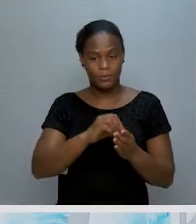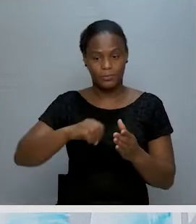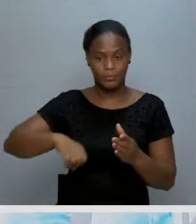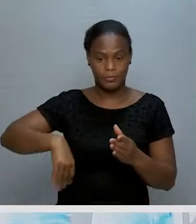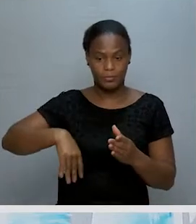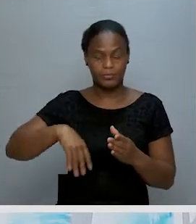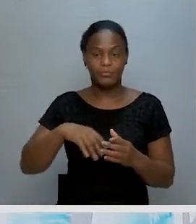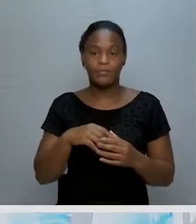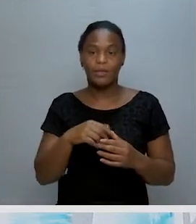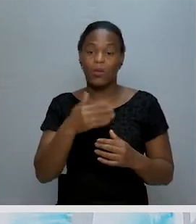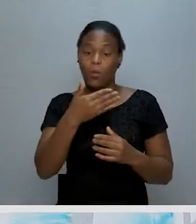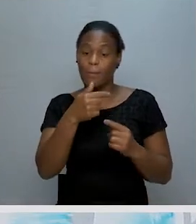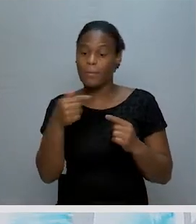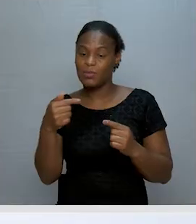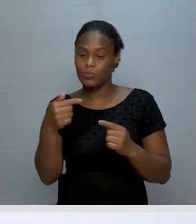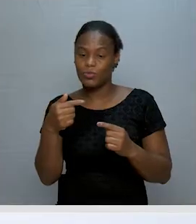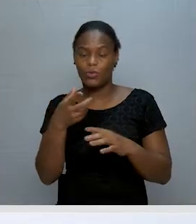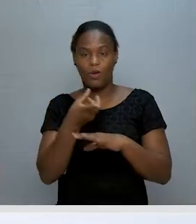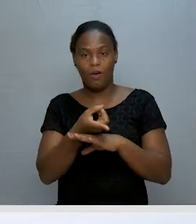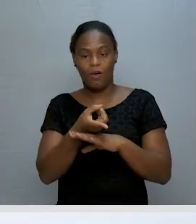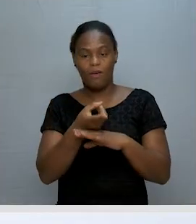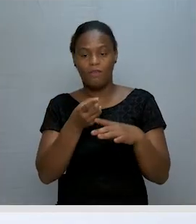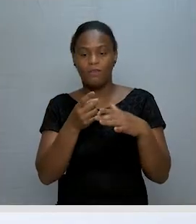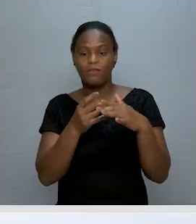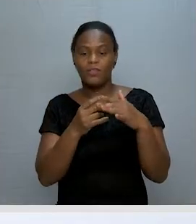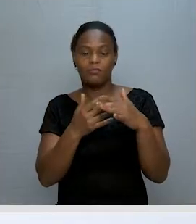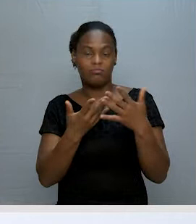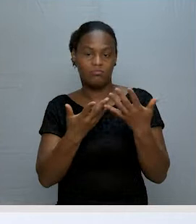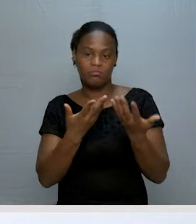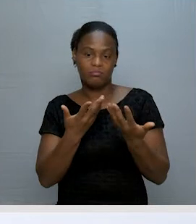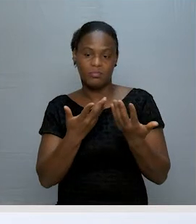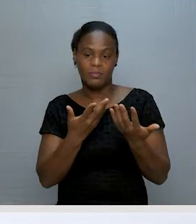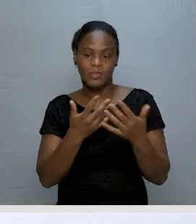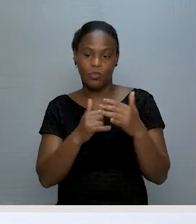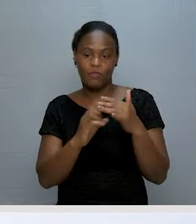vamos retirar. Então, menos 9